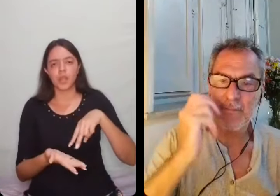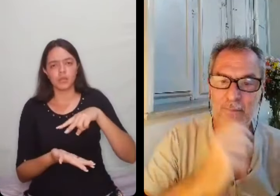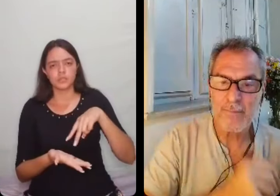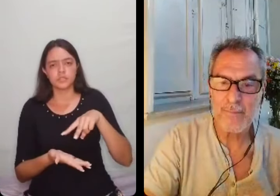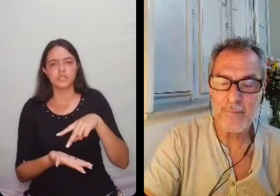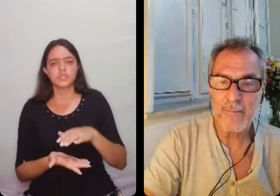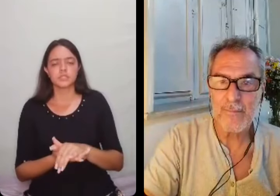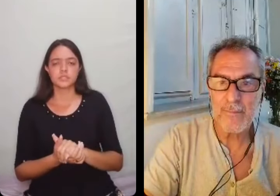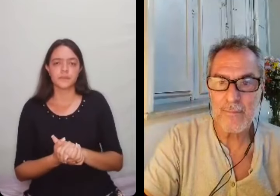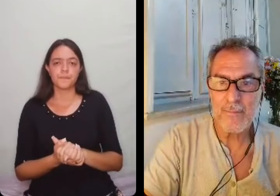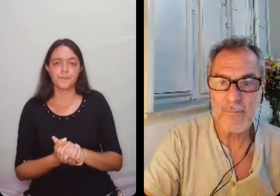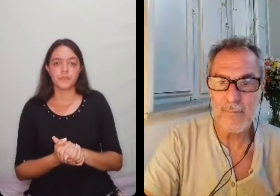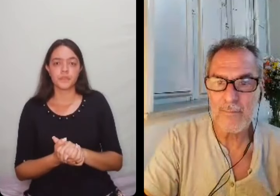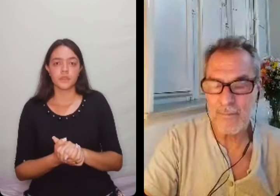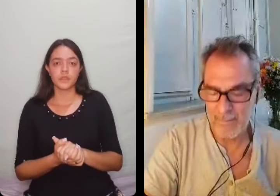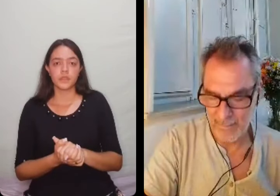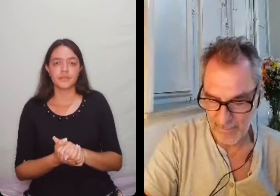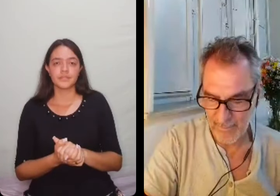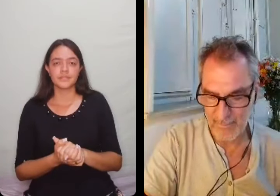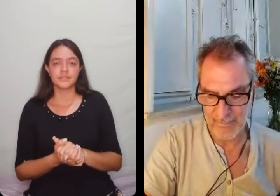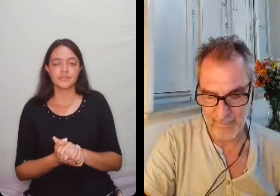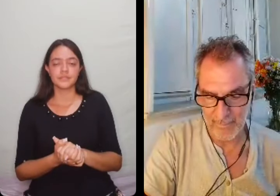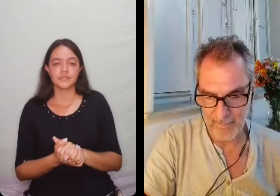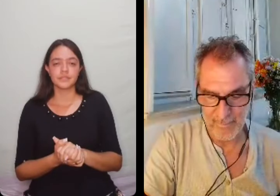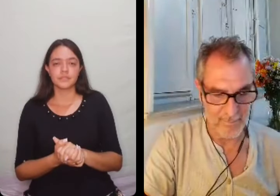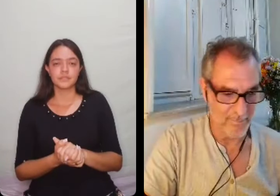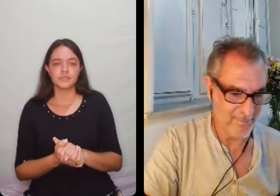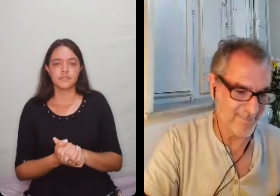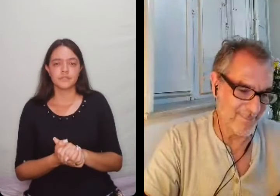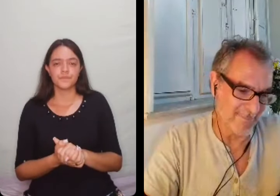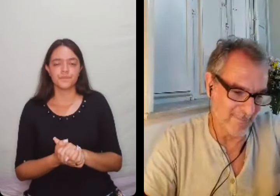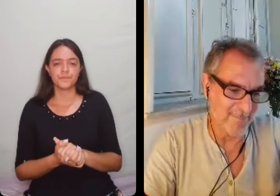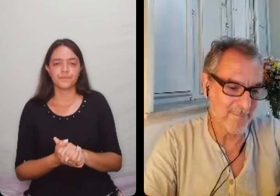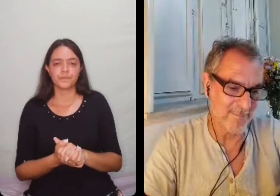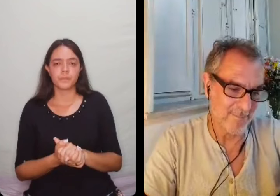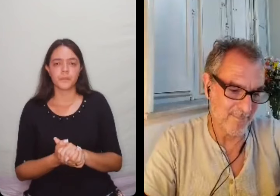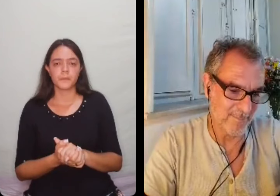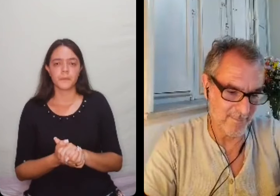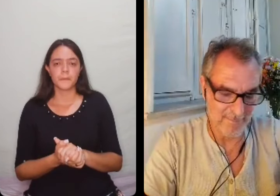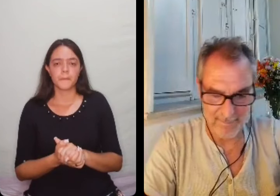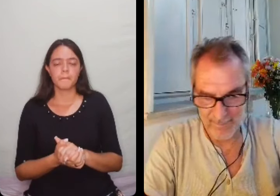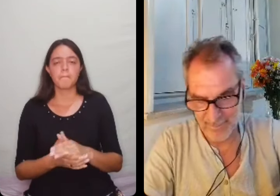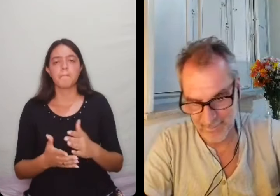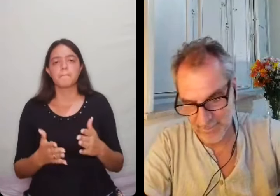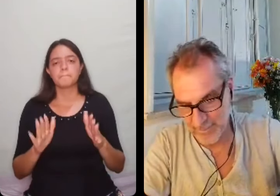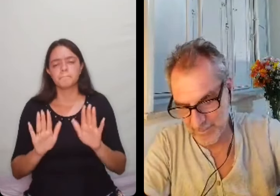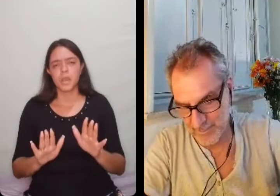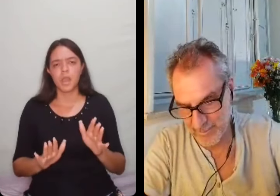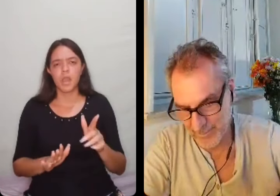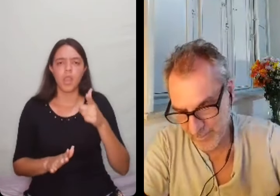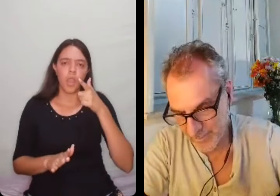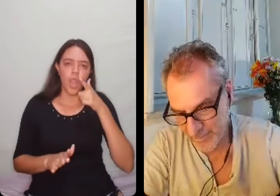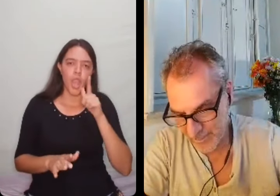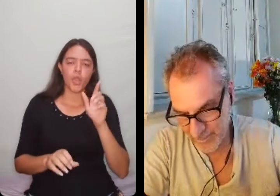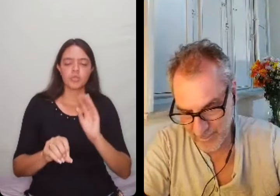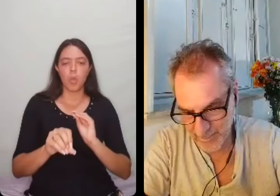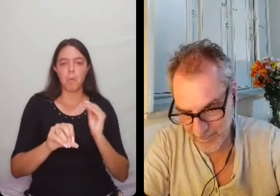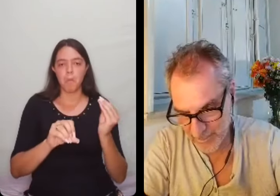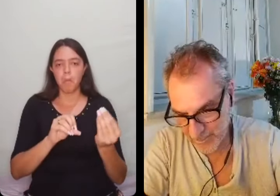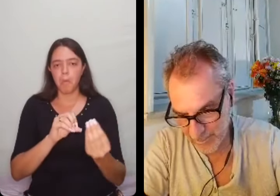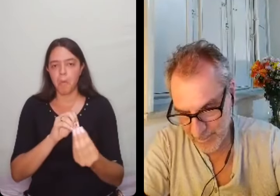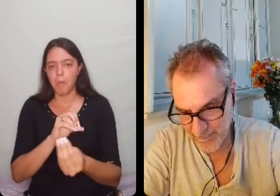Geralmente, a gente fica com release, mas dar o contorno de fato de como foi a construção, eu acho assim